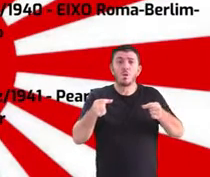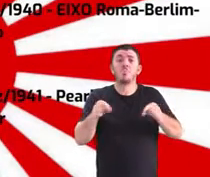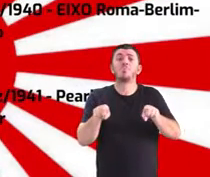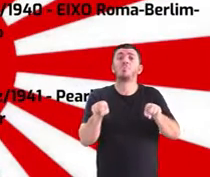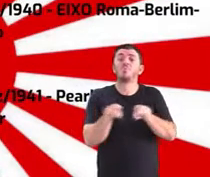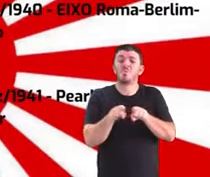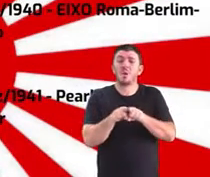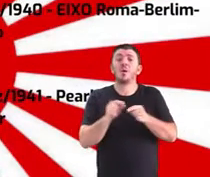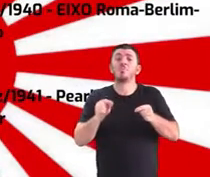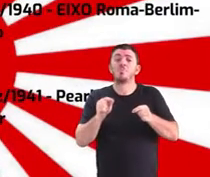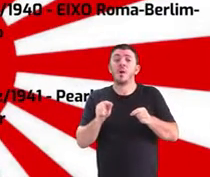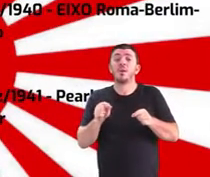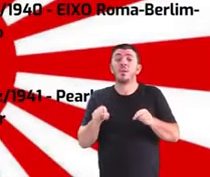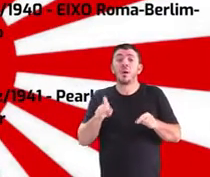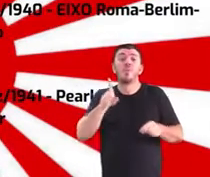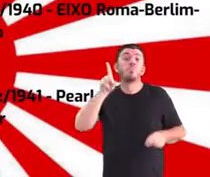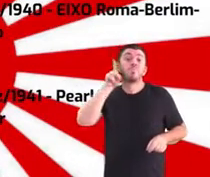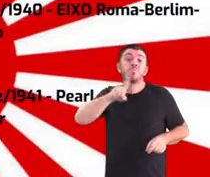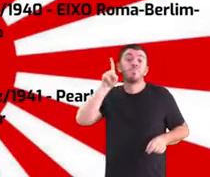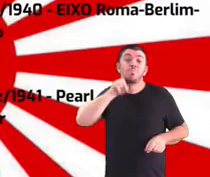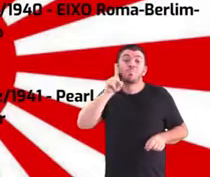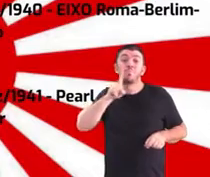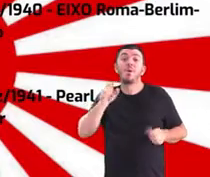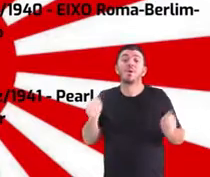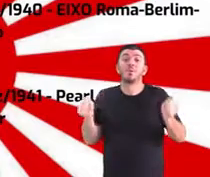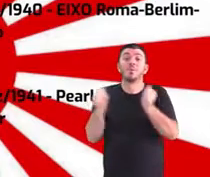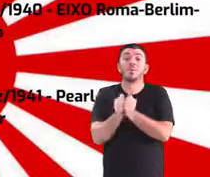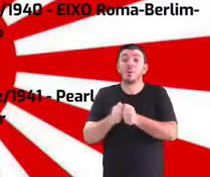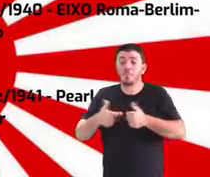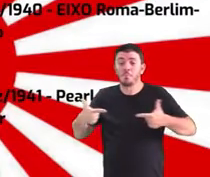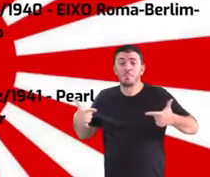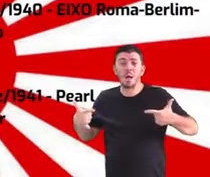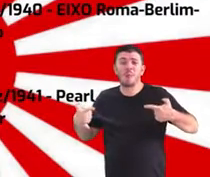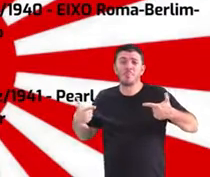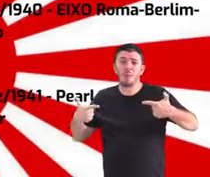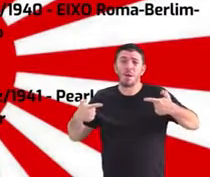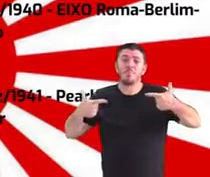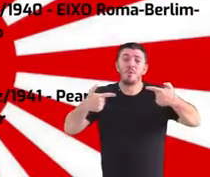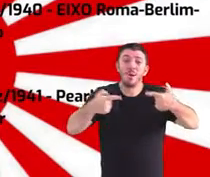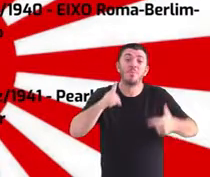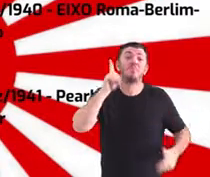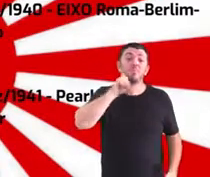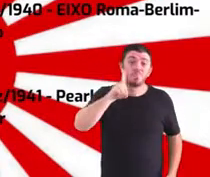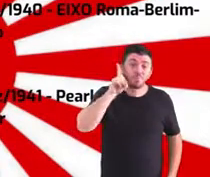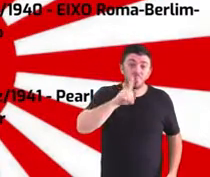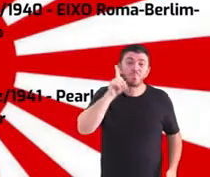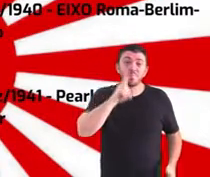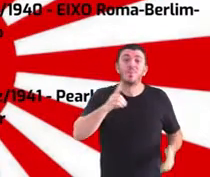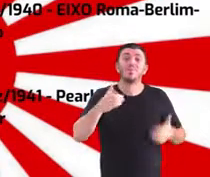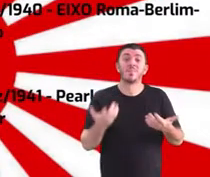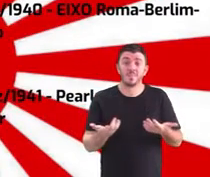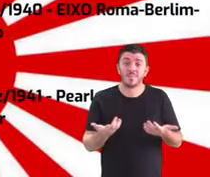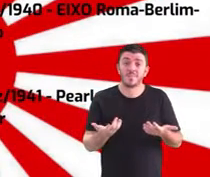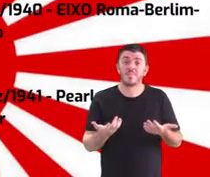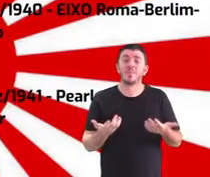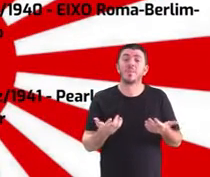Havaí, levou os Estados Unidos a entrarem na guerra contra o eixo. Esse ataque deveria inutilizar